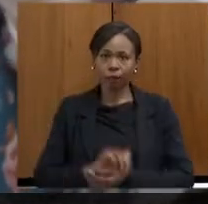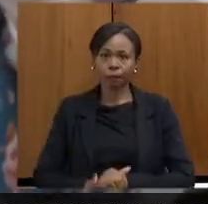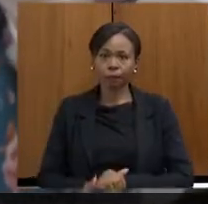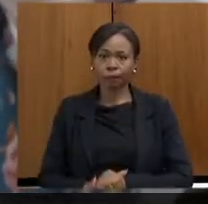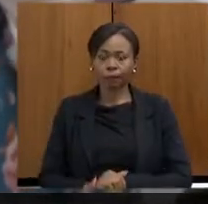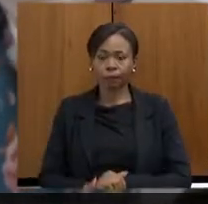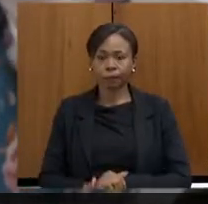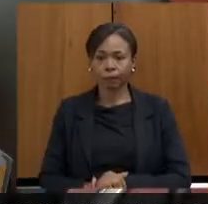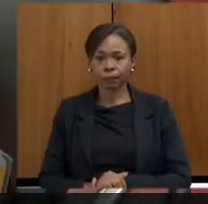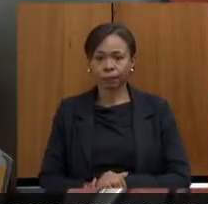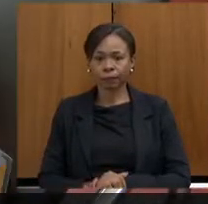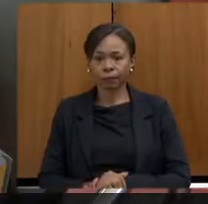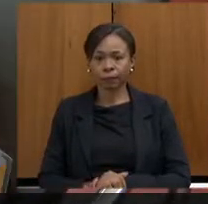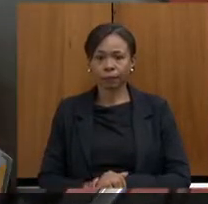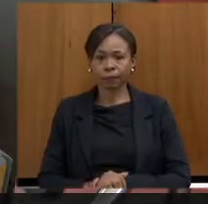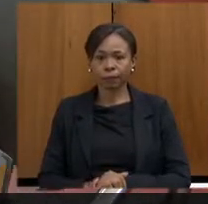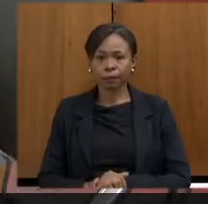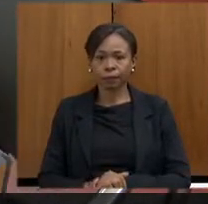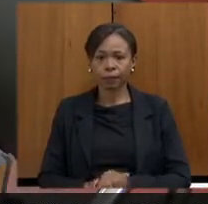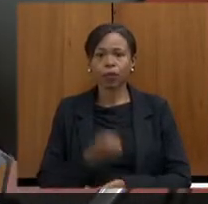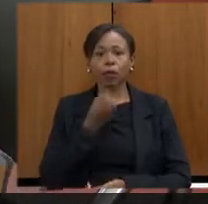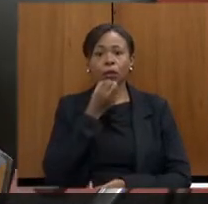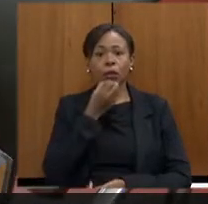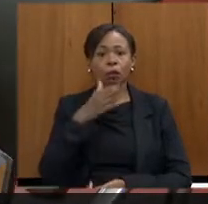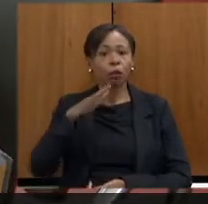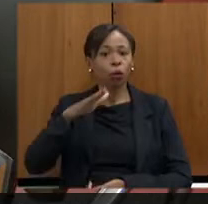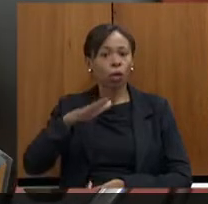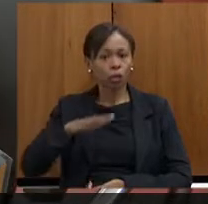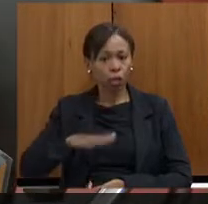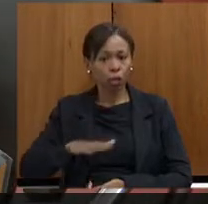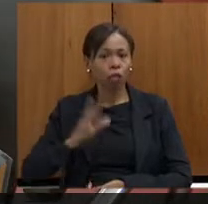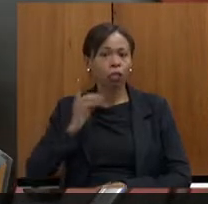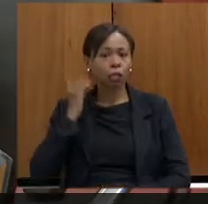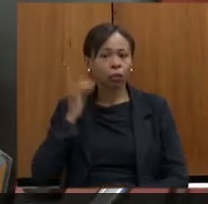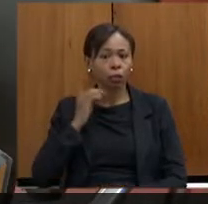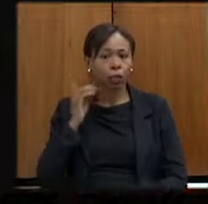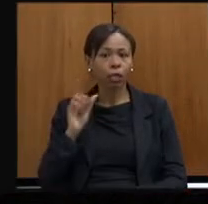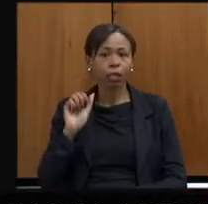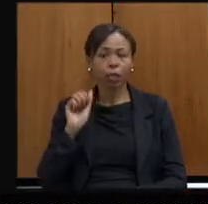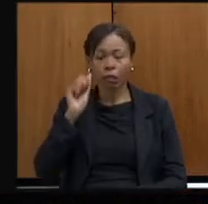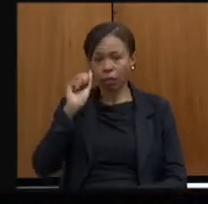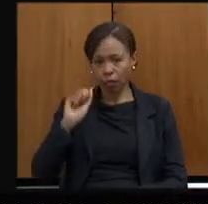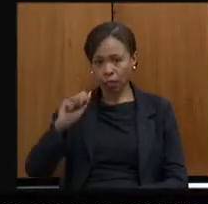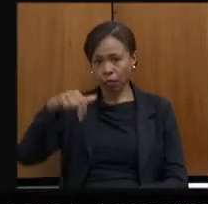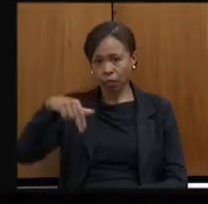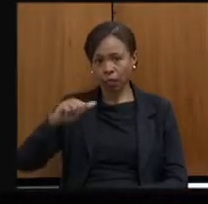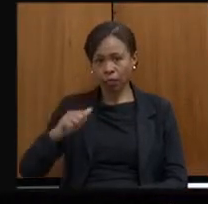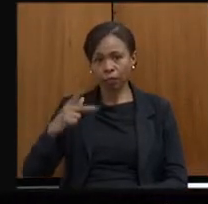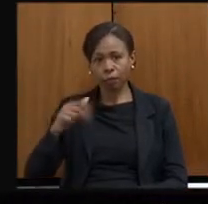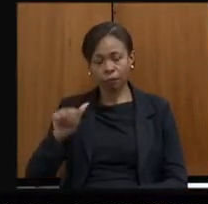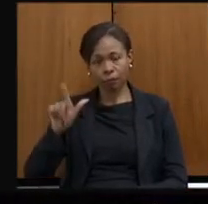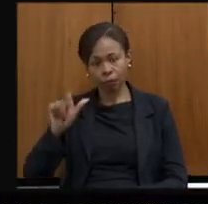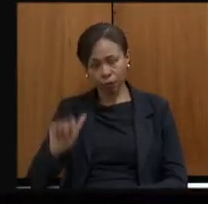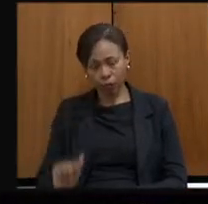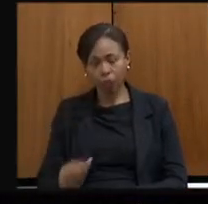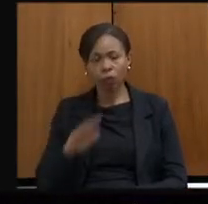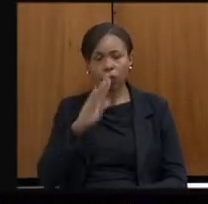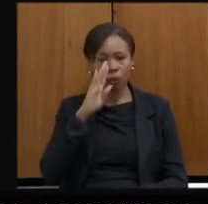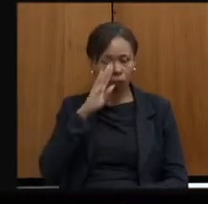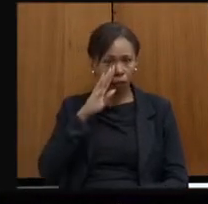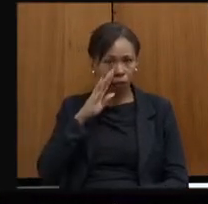palavra. Bem, boa tarde, deputada Ana Paula, deputados e deputada